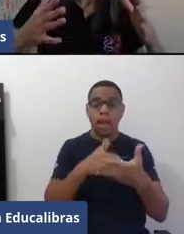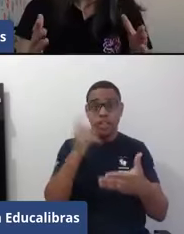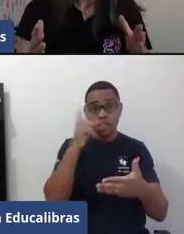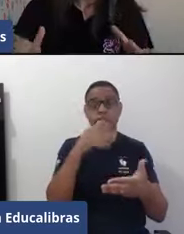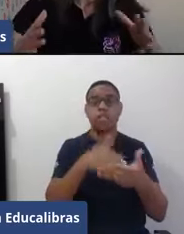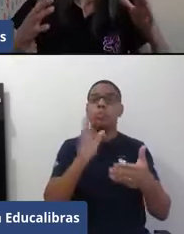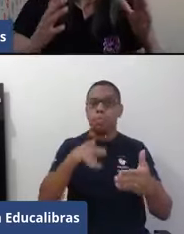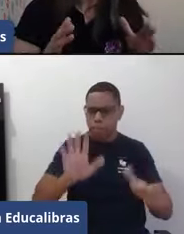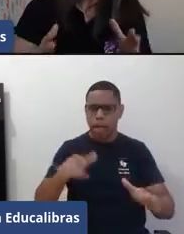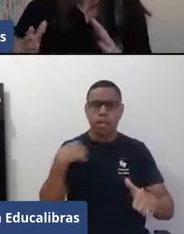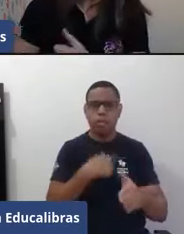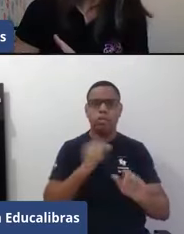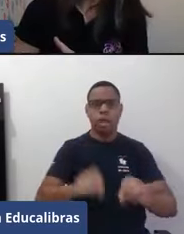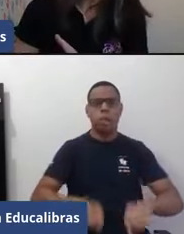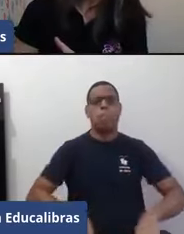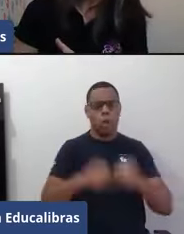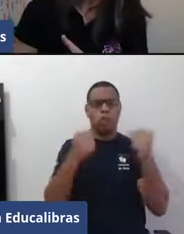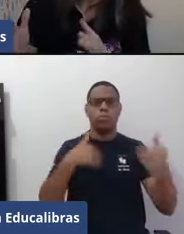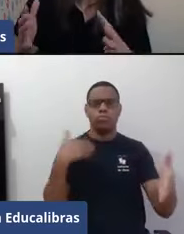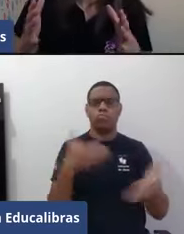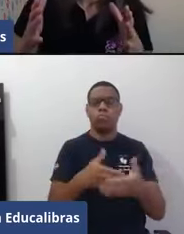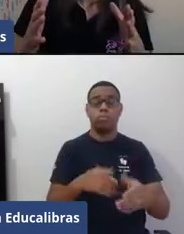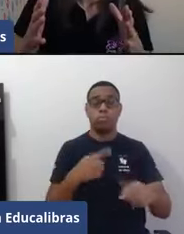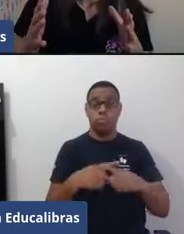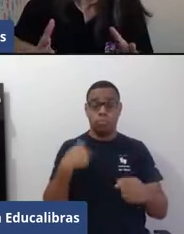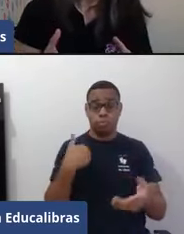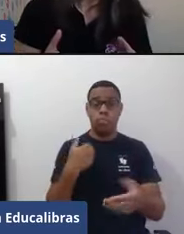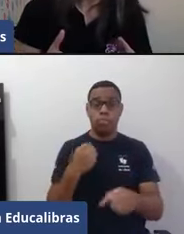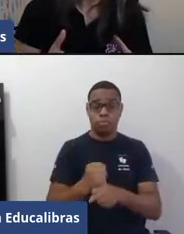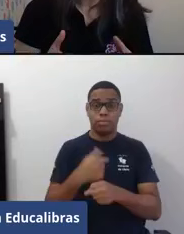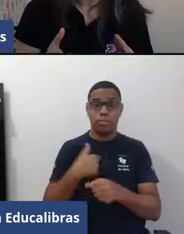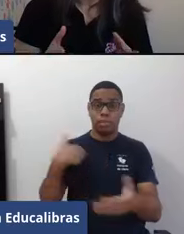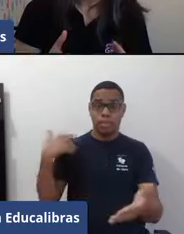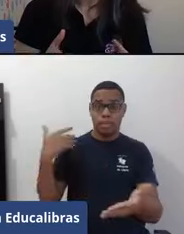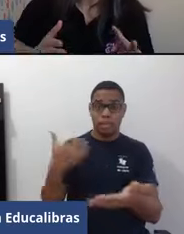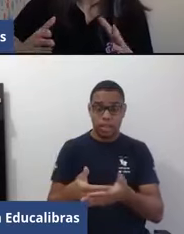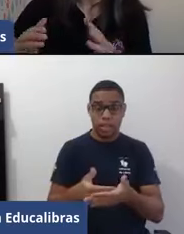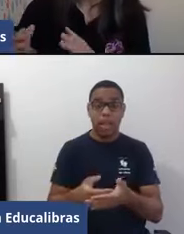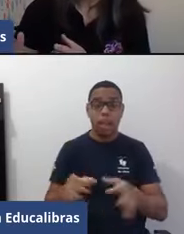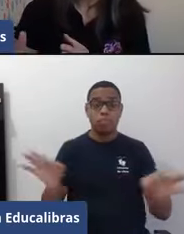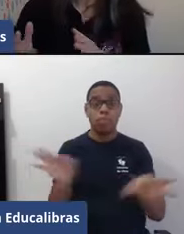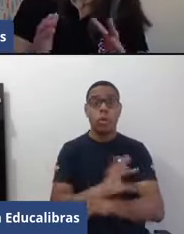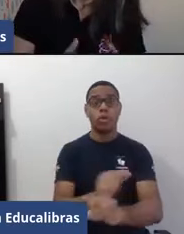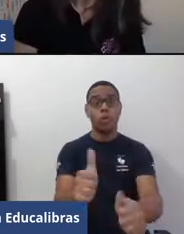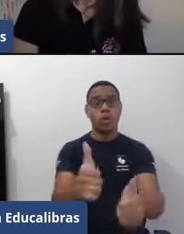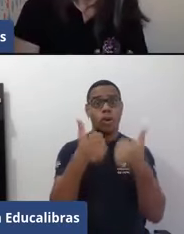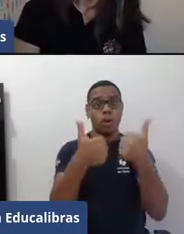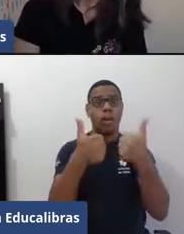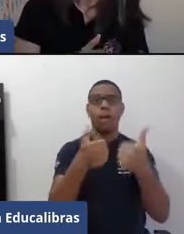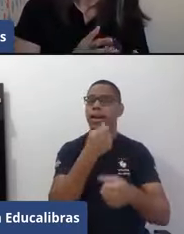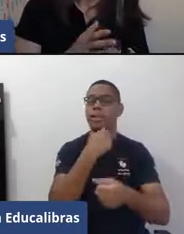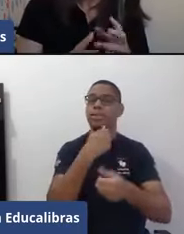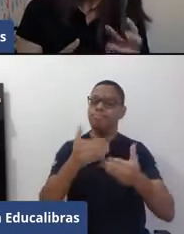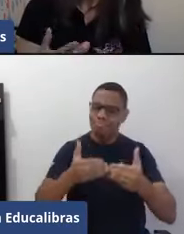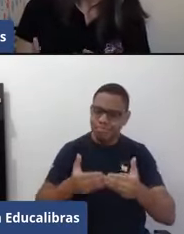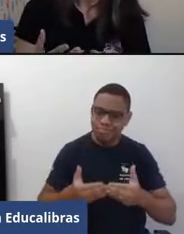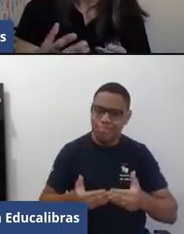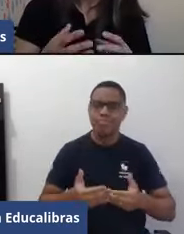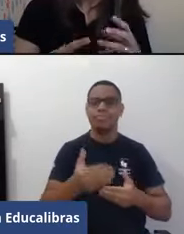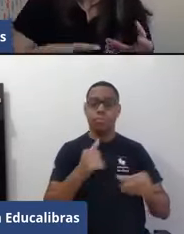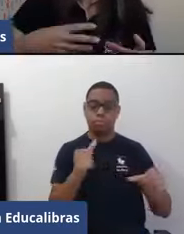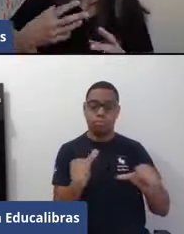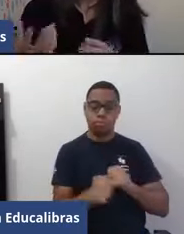seguinte pressuposto, o que nós estamos fazendo até agora ainda não deu o resultado que nós precisamos atingir. Então, nós precisamos